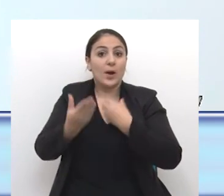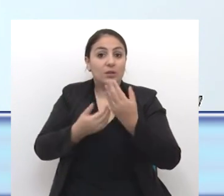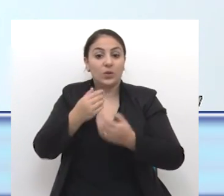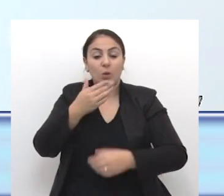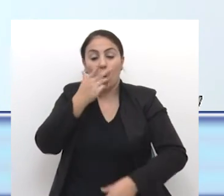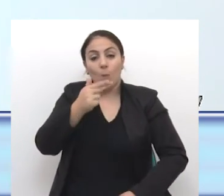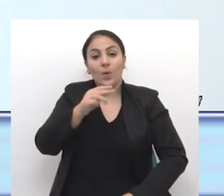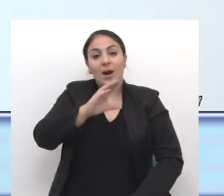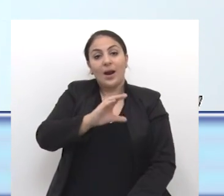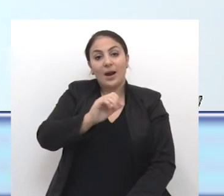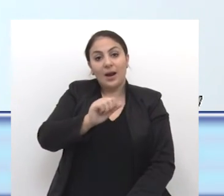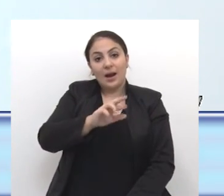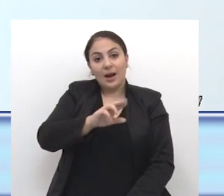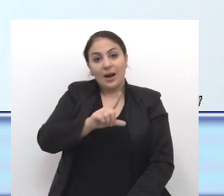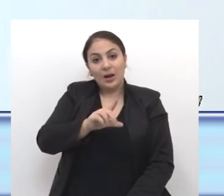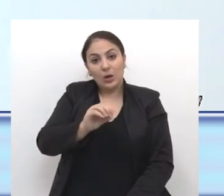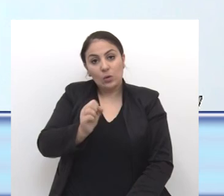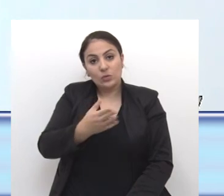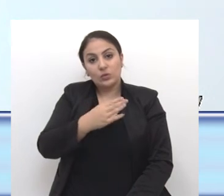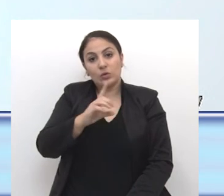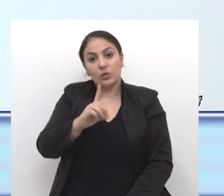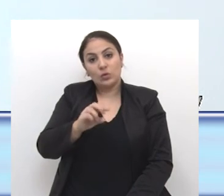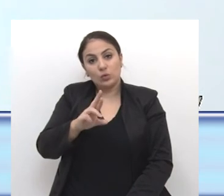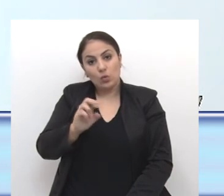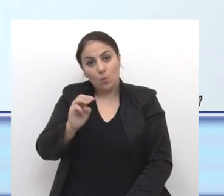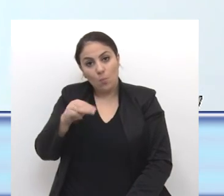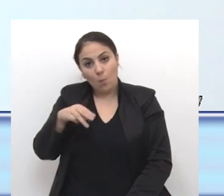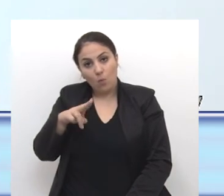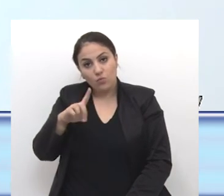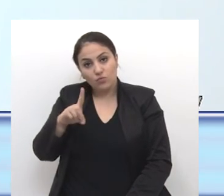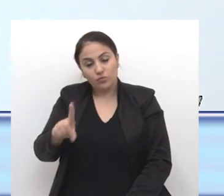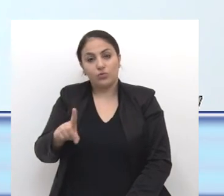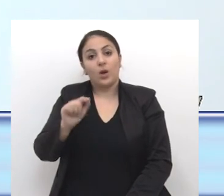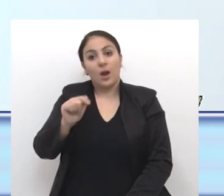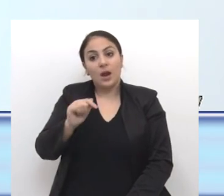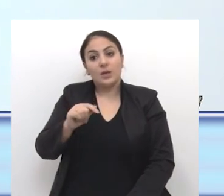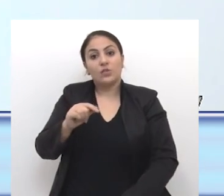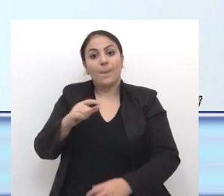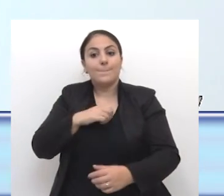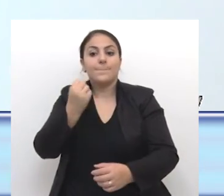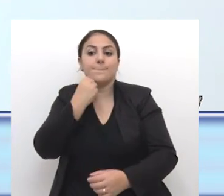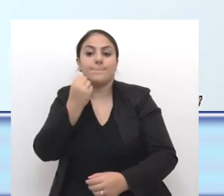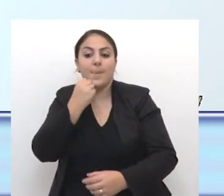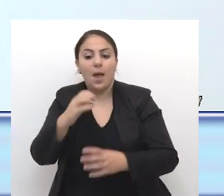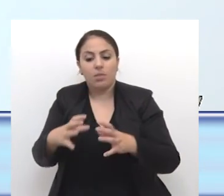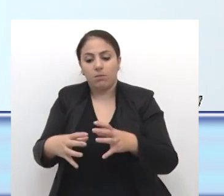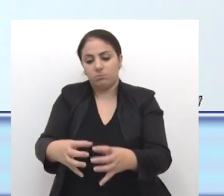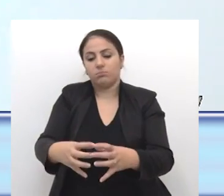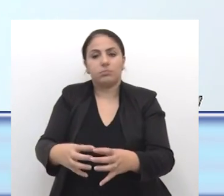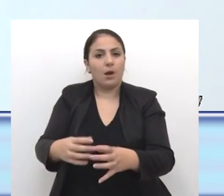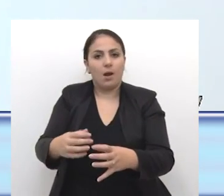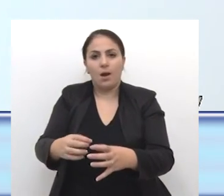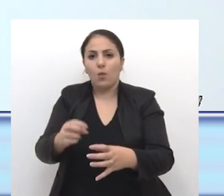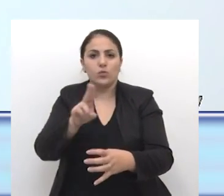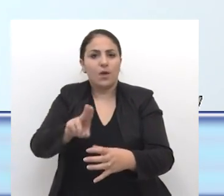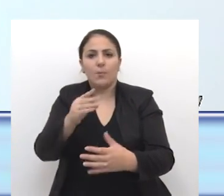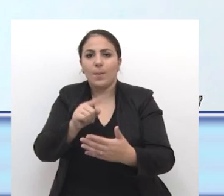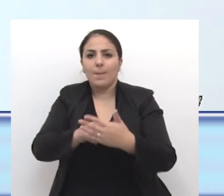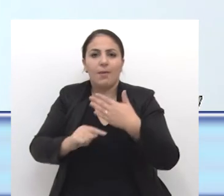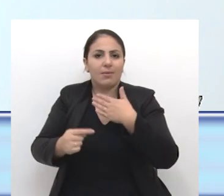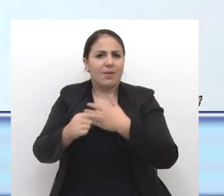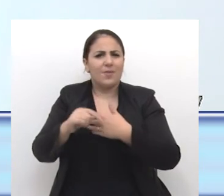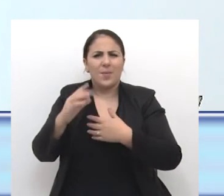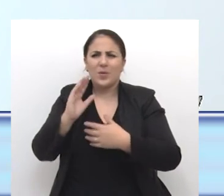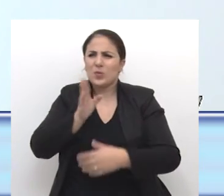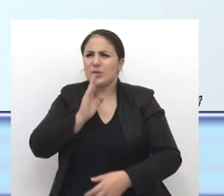Carlos Drummond de Andrade, por exemplo, ele tinha a pedra como metáfora, né? No meio do caminho tinha uma pedra no meio do caminho. Um dos poemas